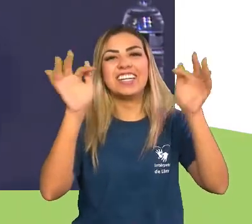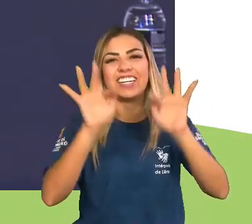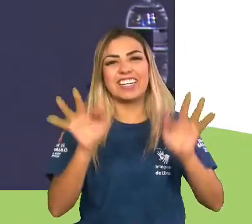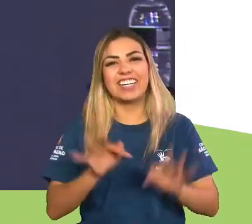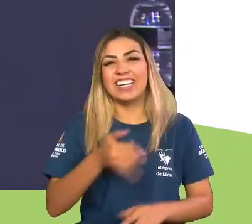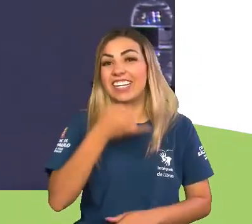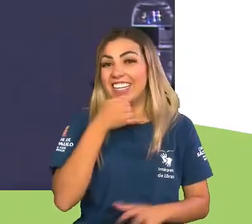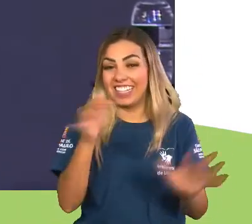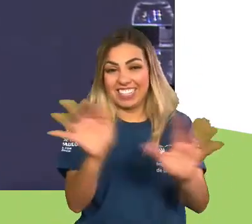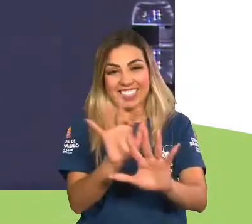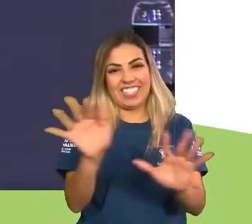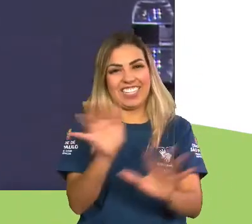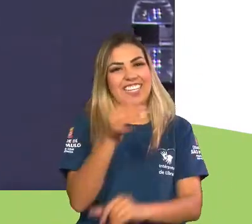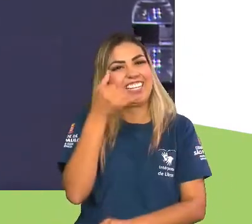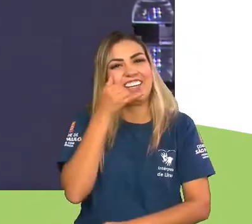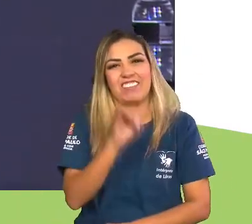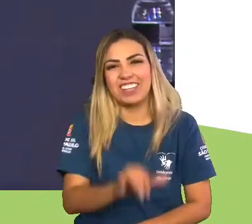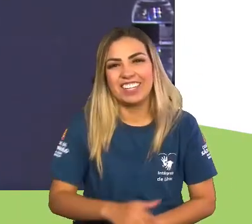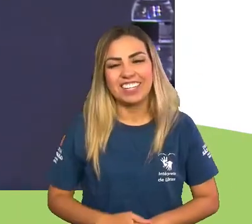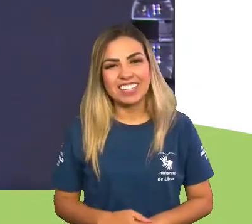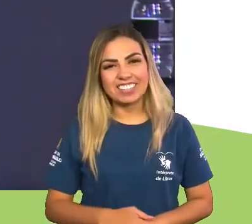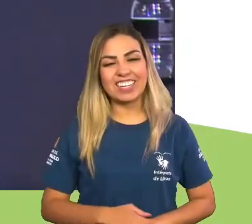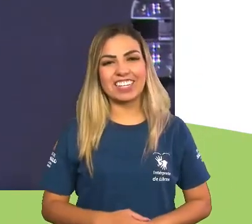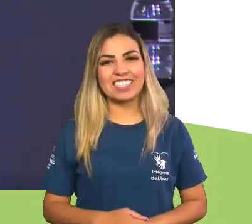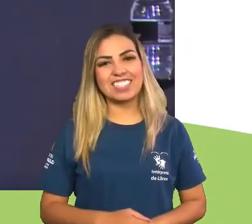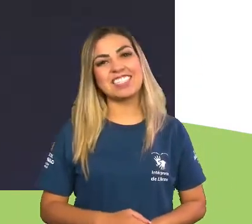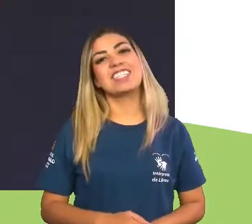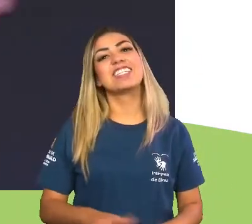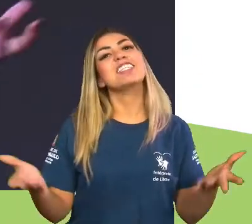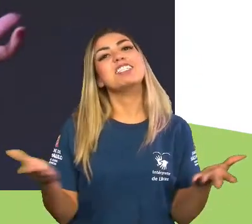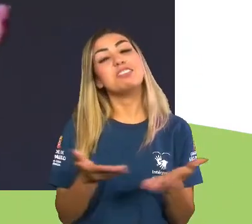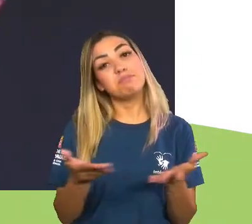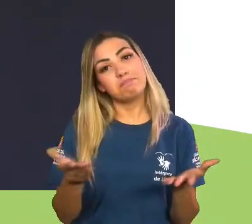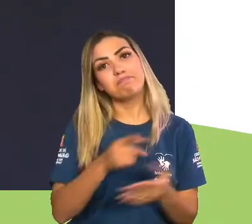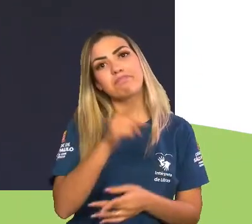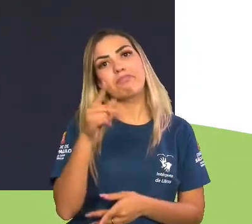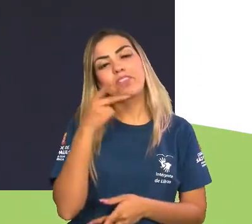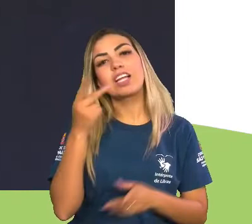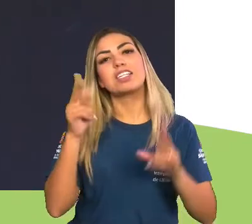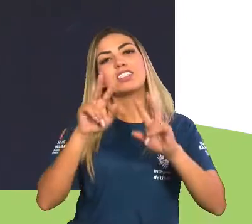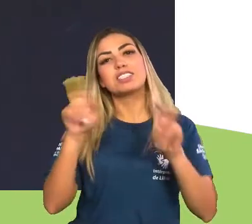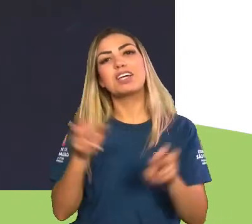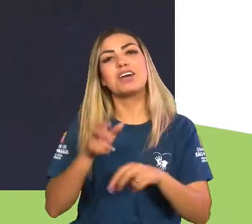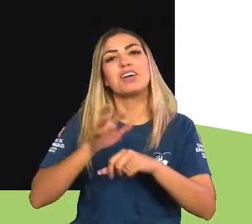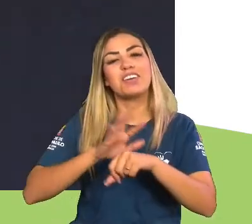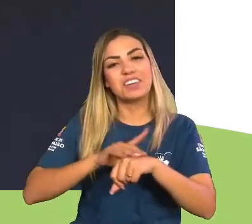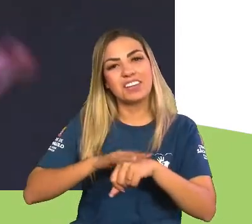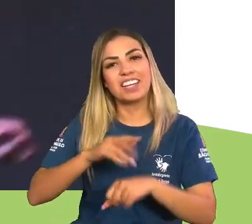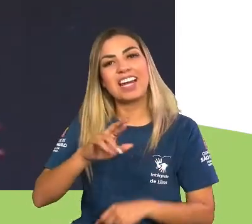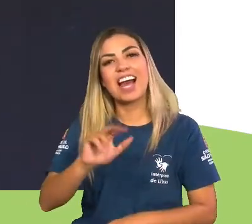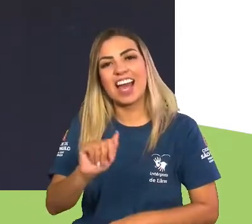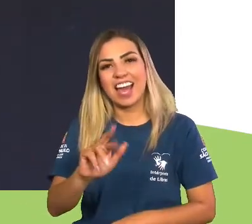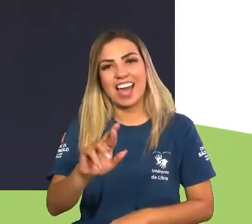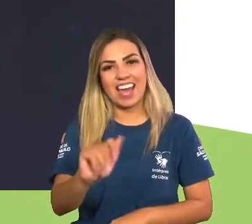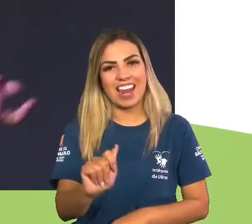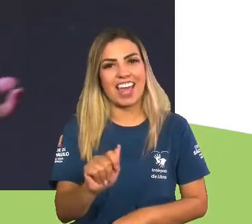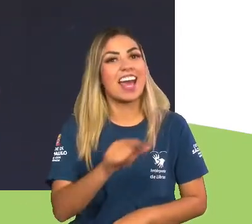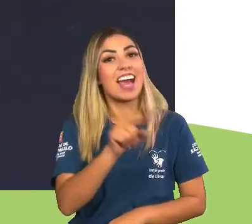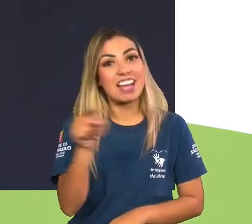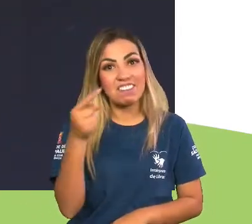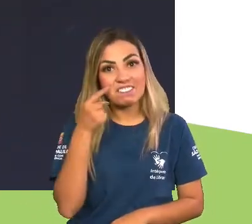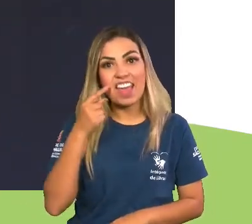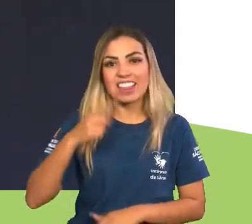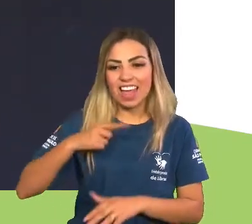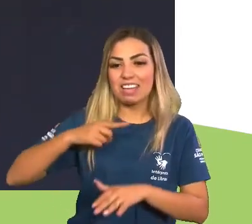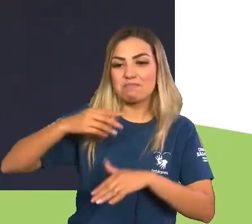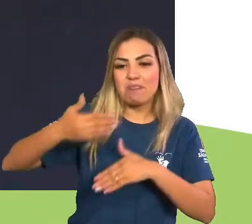É duro, eu sei. Tá, então, duro. Ó, porque assim, quando a gente fala nas doenças raras do Brasil, a gente sabe que tem ainda uma infinidade de passos a serem